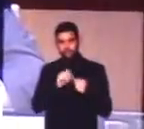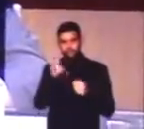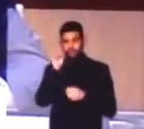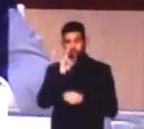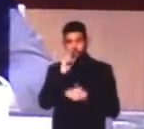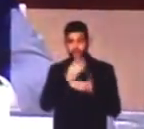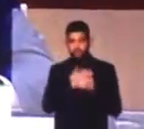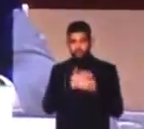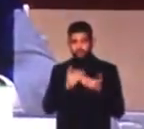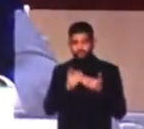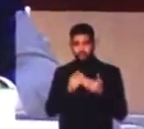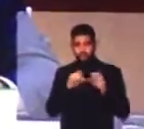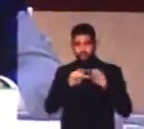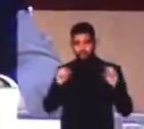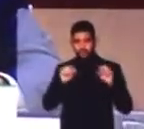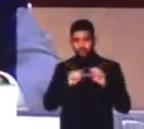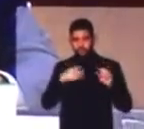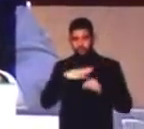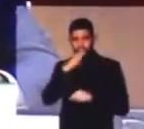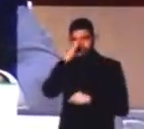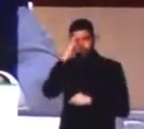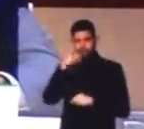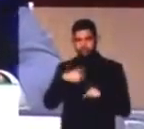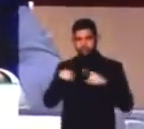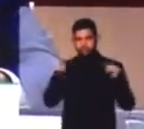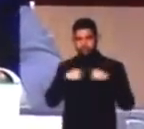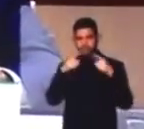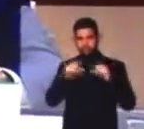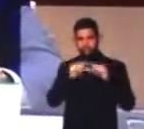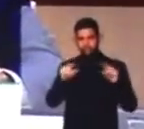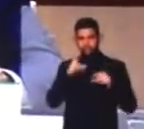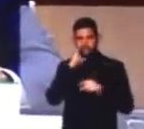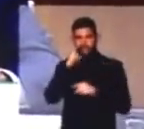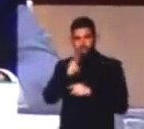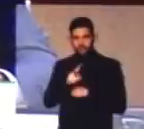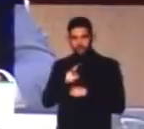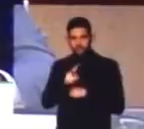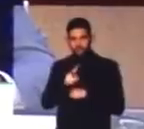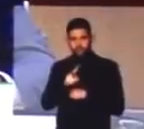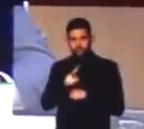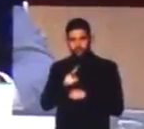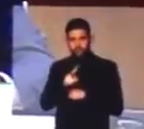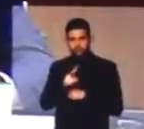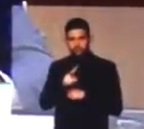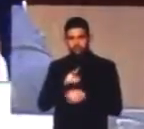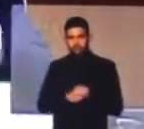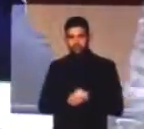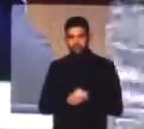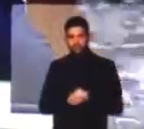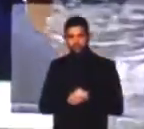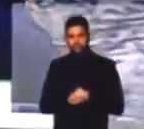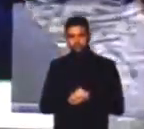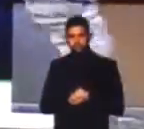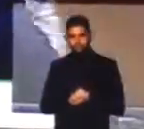lembrar, frase central em nosso hino nacional, verás que o...